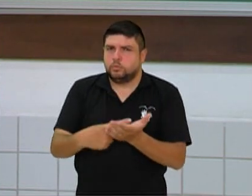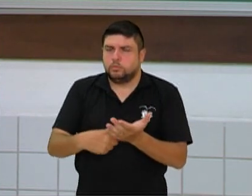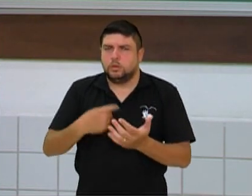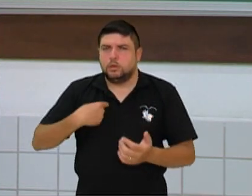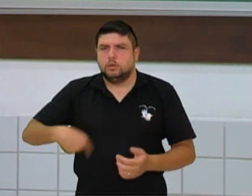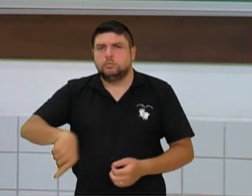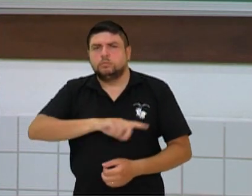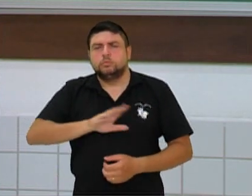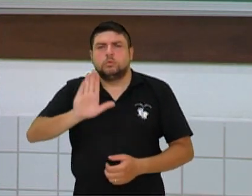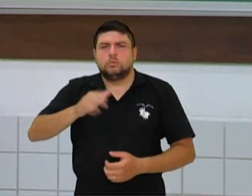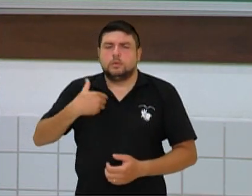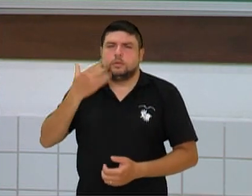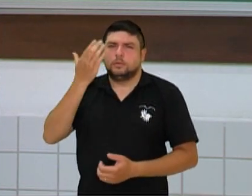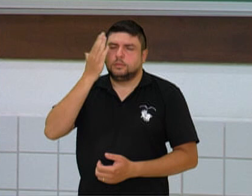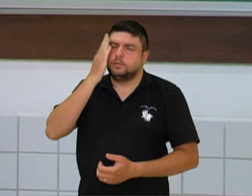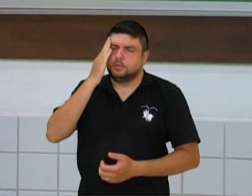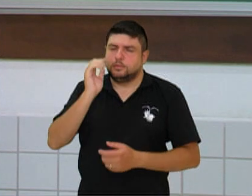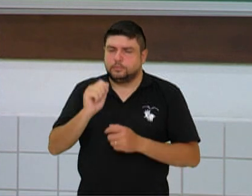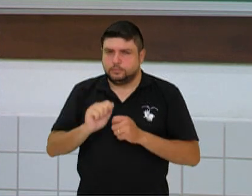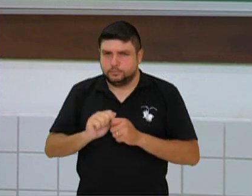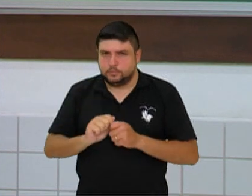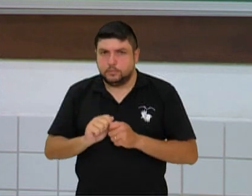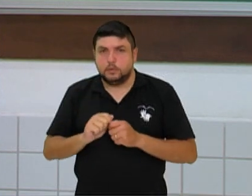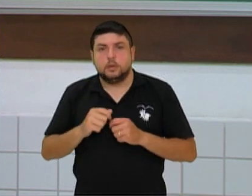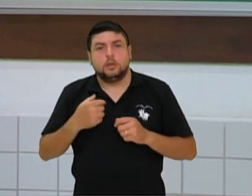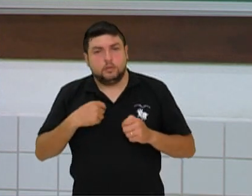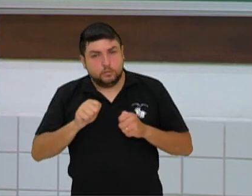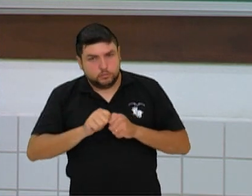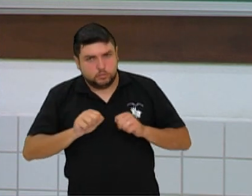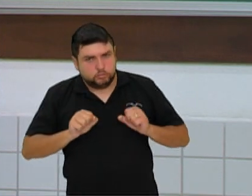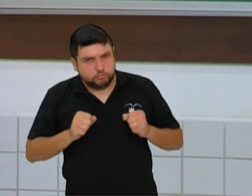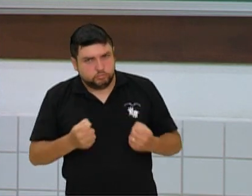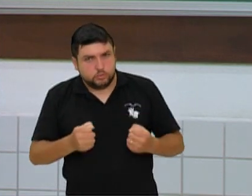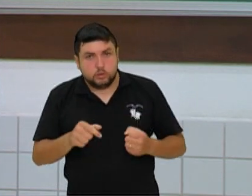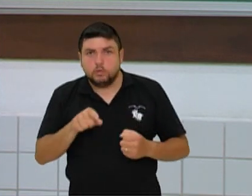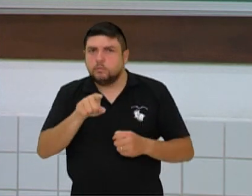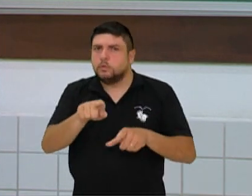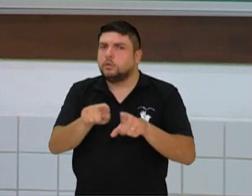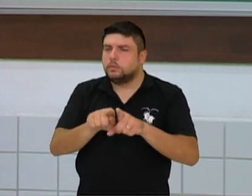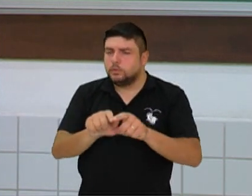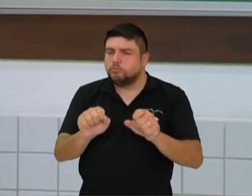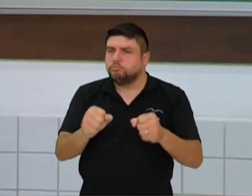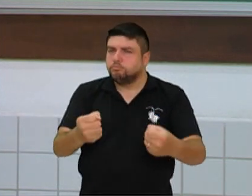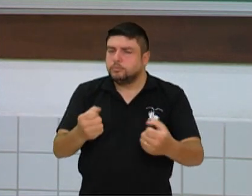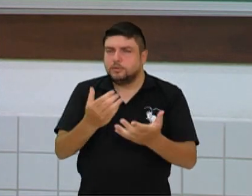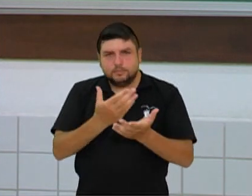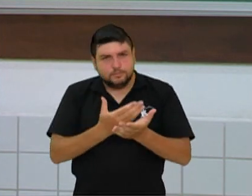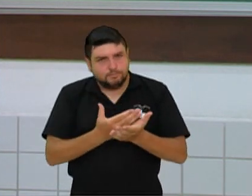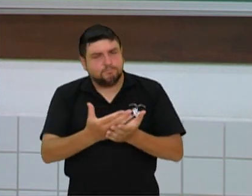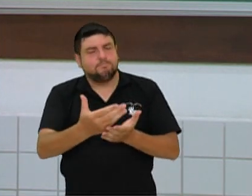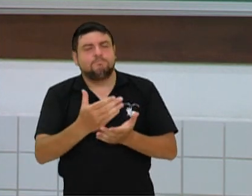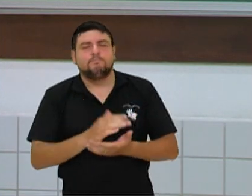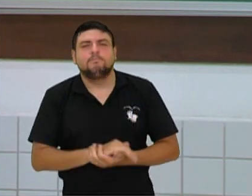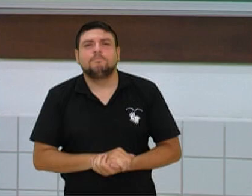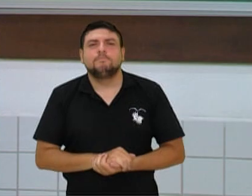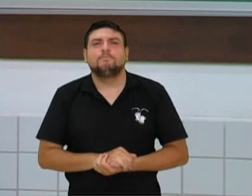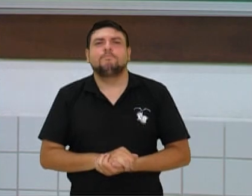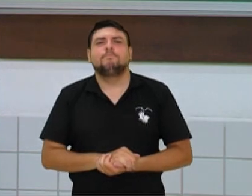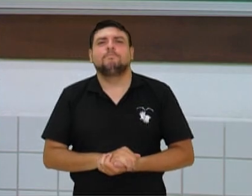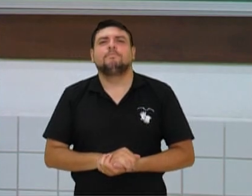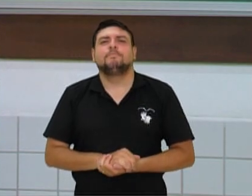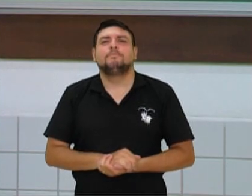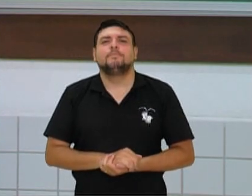tudo o que temos que fazer. Eu farei minha parte, vocês farão a parte de vocês. Então, podemos começar a nossa aula de hoje? Olha